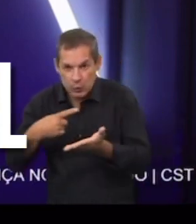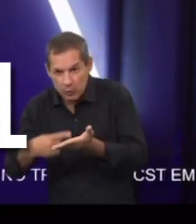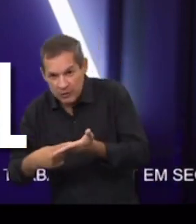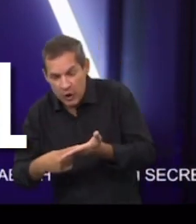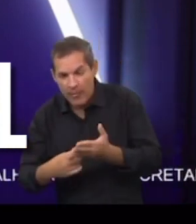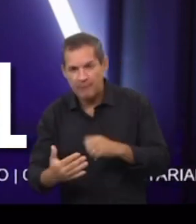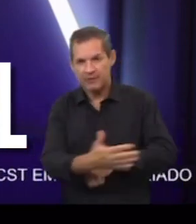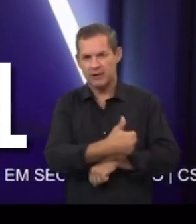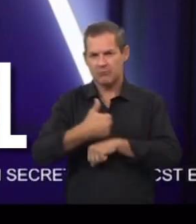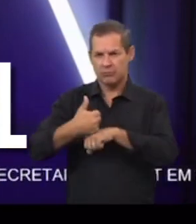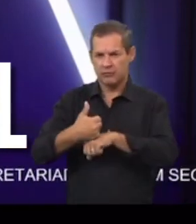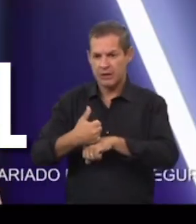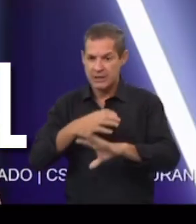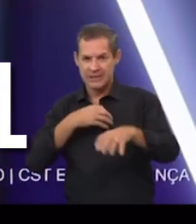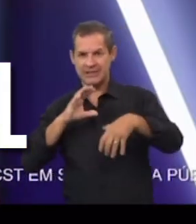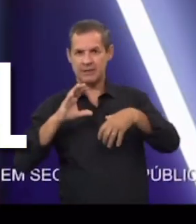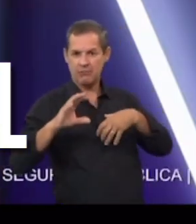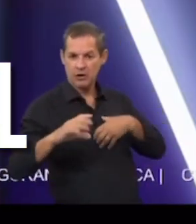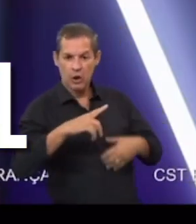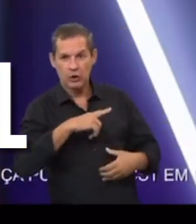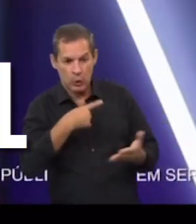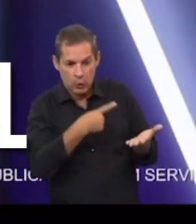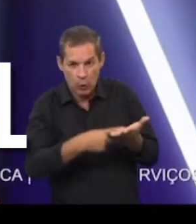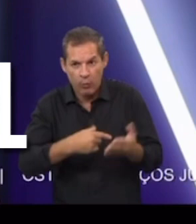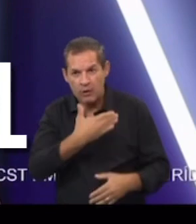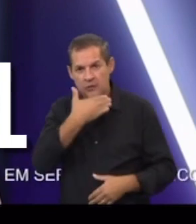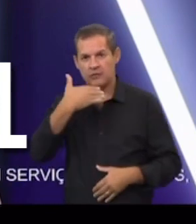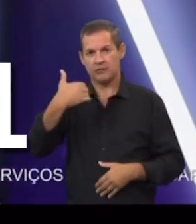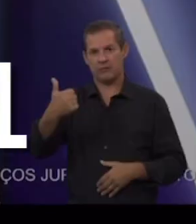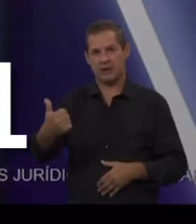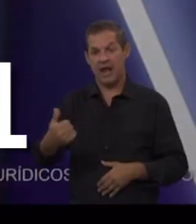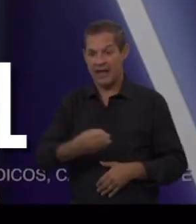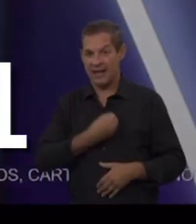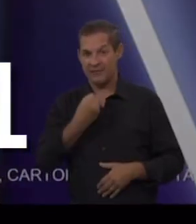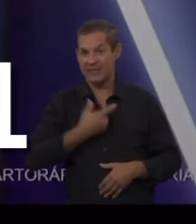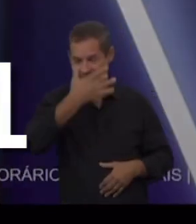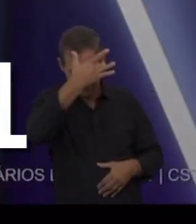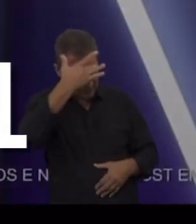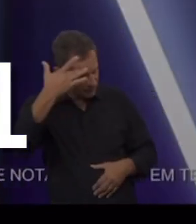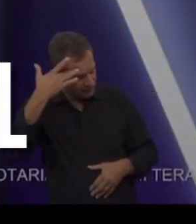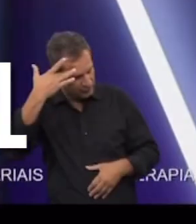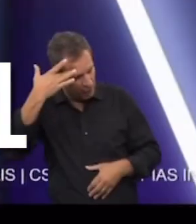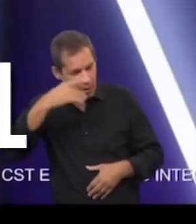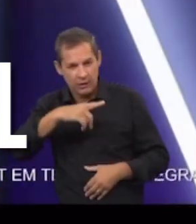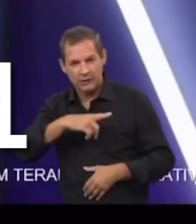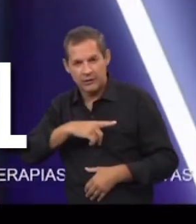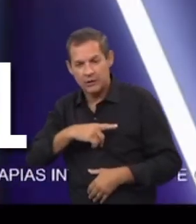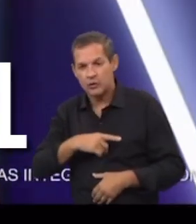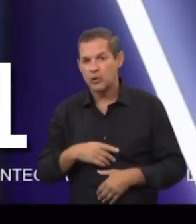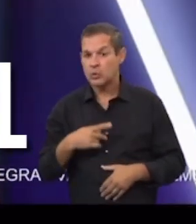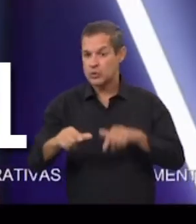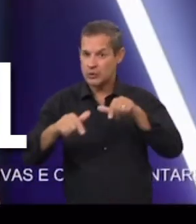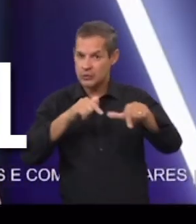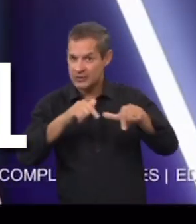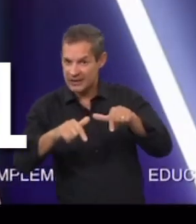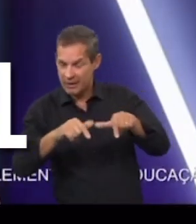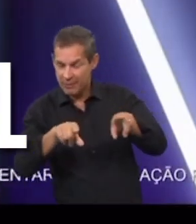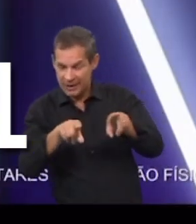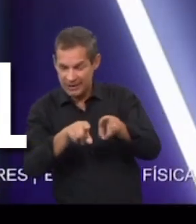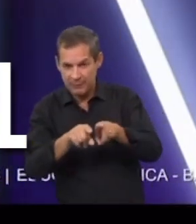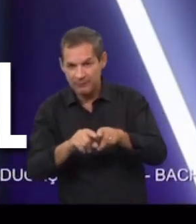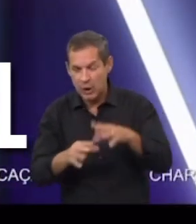e profissionais empáticos, dedicados a melhorar a vida das pessoas através dos seus trabalhos